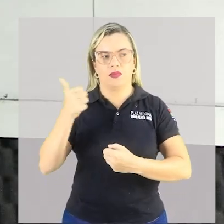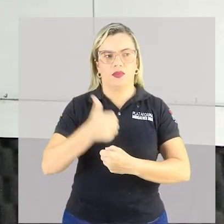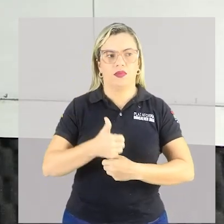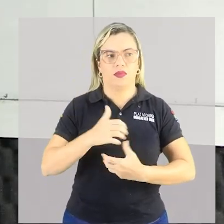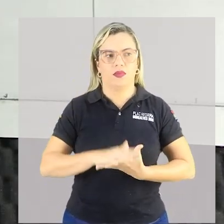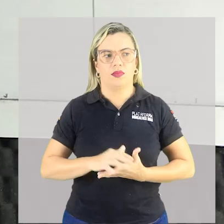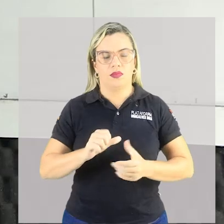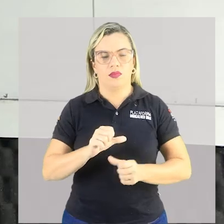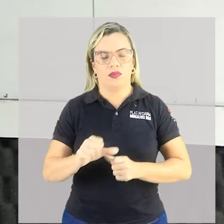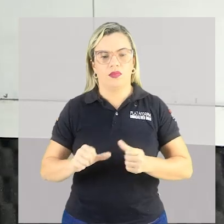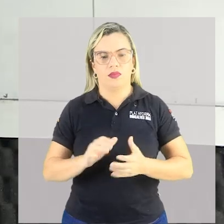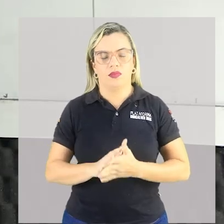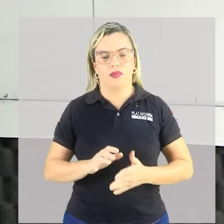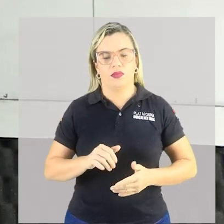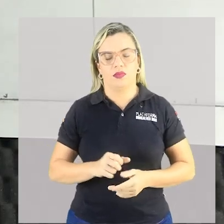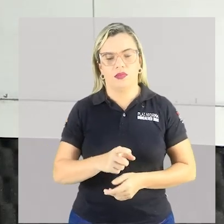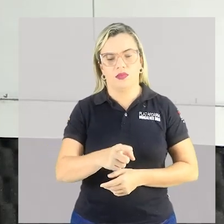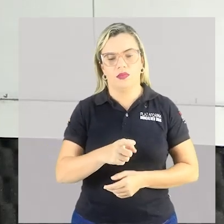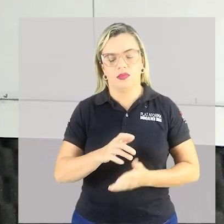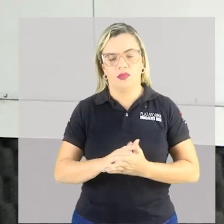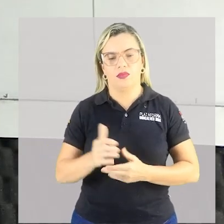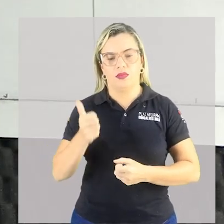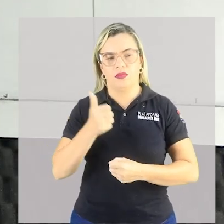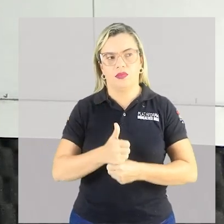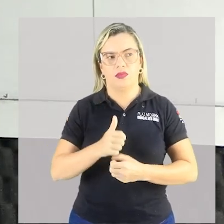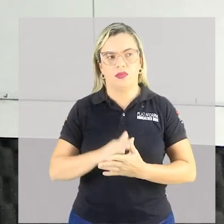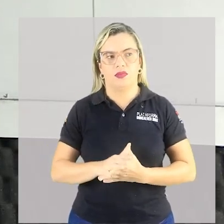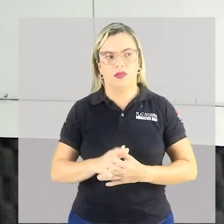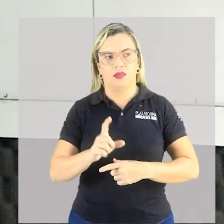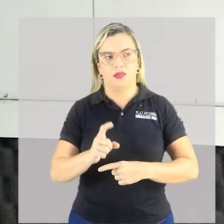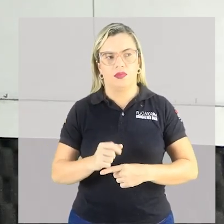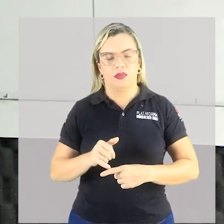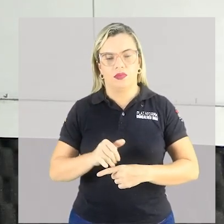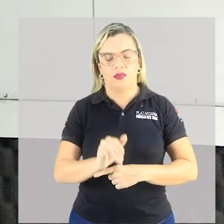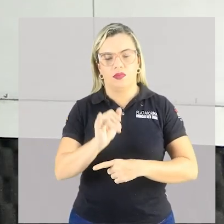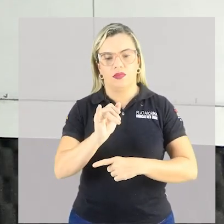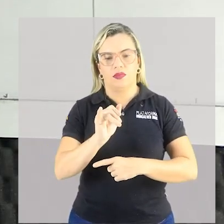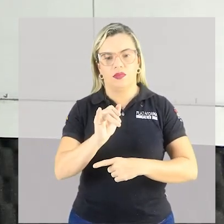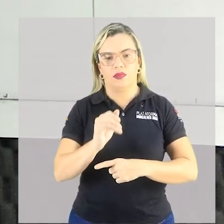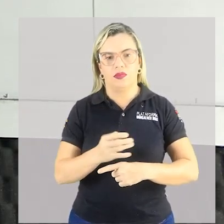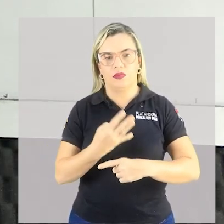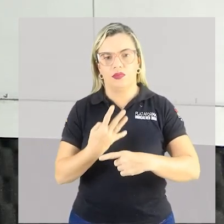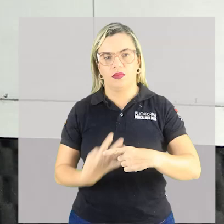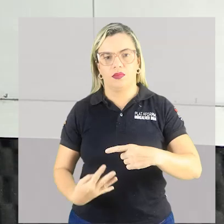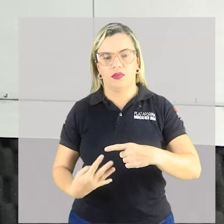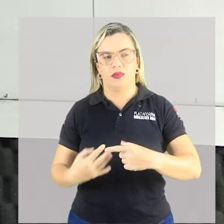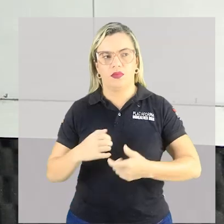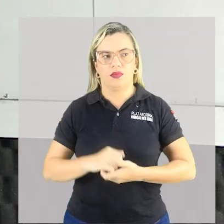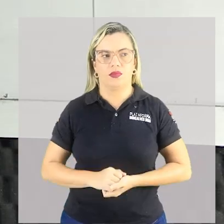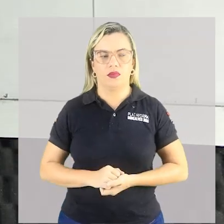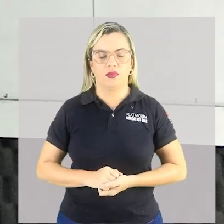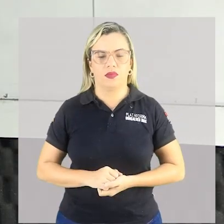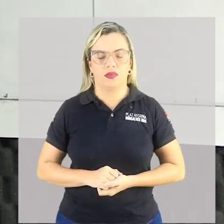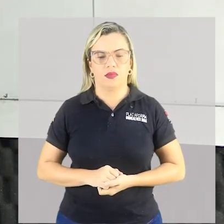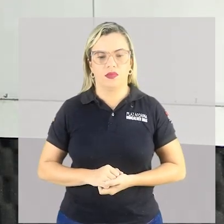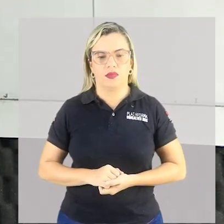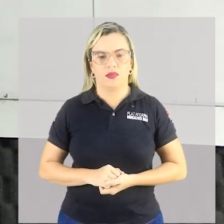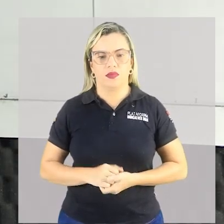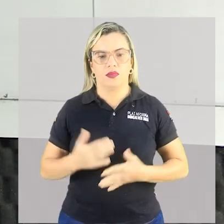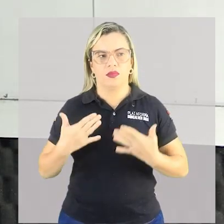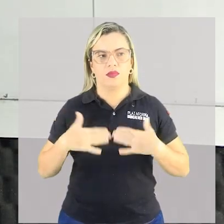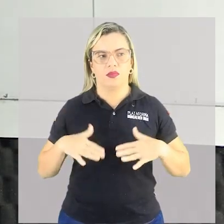substituir, olha, no lugar do X, quem é que eu vou botar? Eu vou botar Y sobre 4.